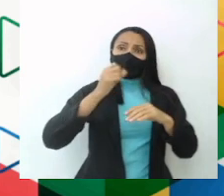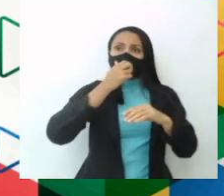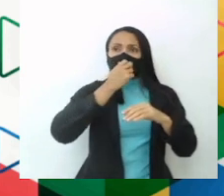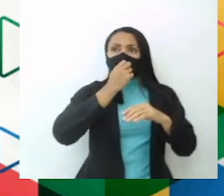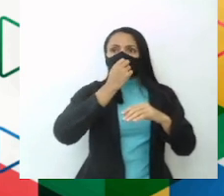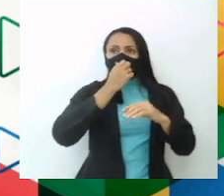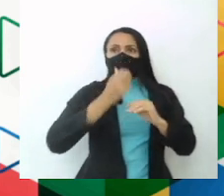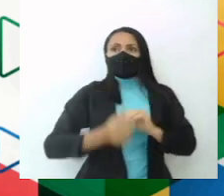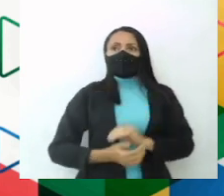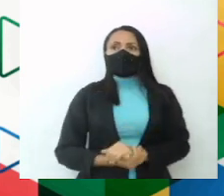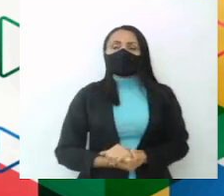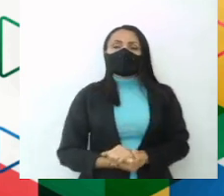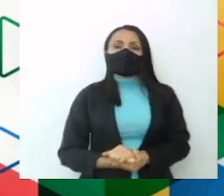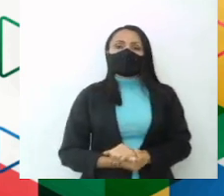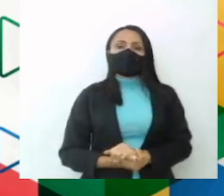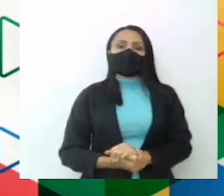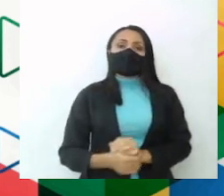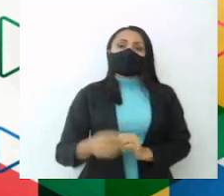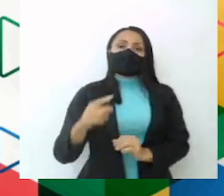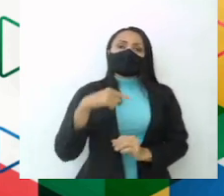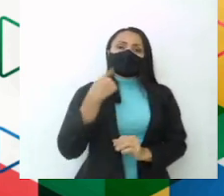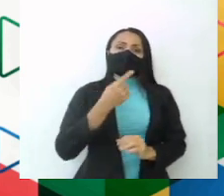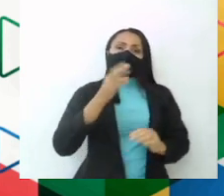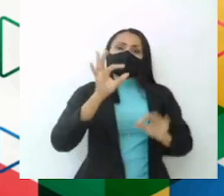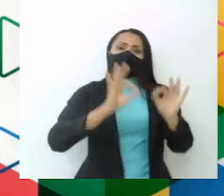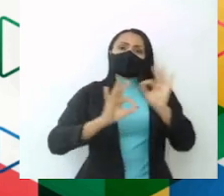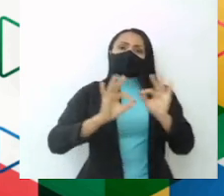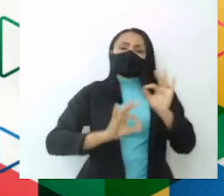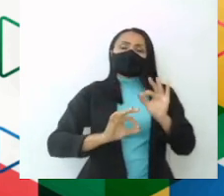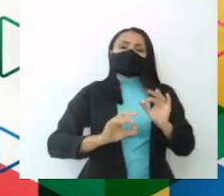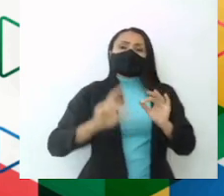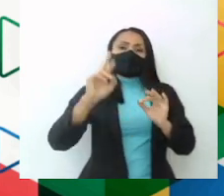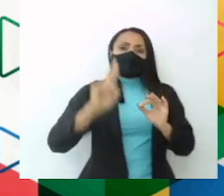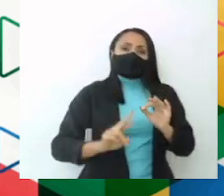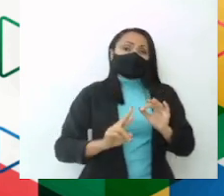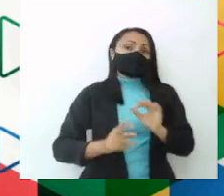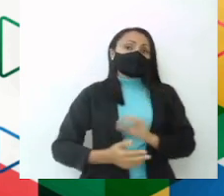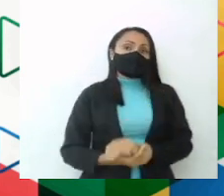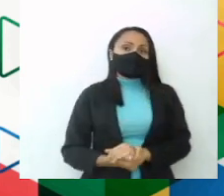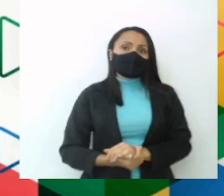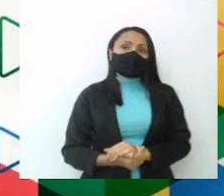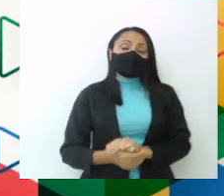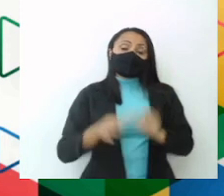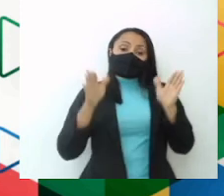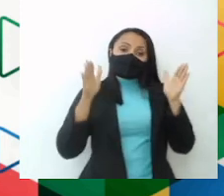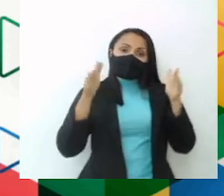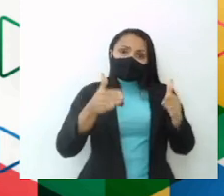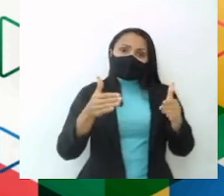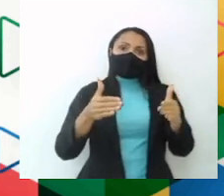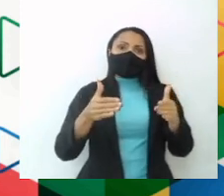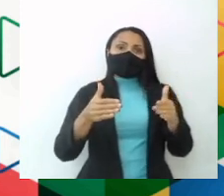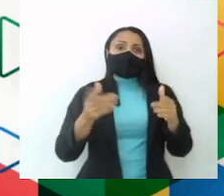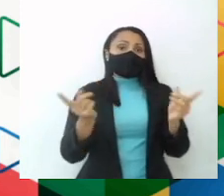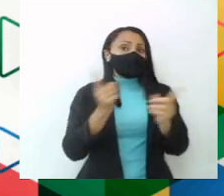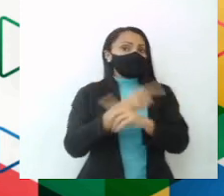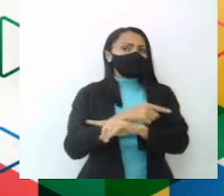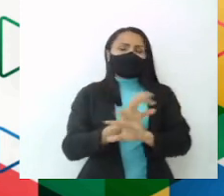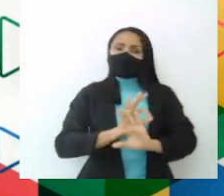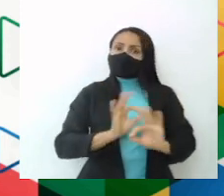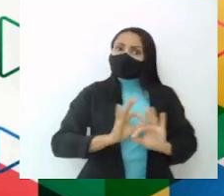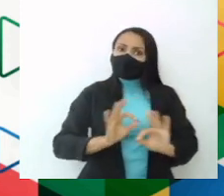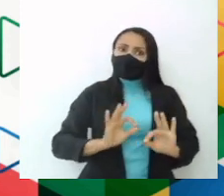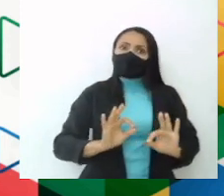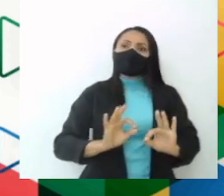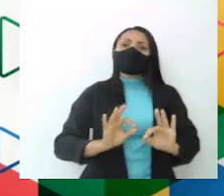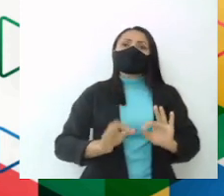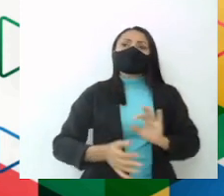grandeza diretamente proporcional, a gente monta as razões no sentido direto, sem inverter ninguém. A gente vai montar